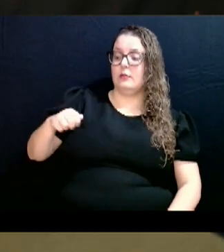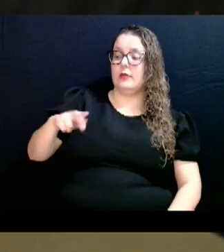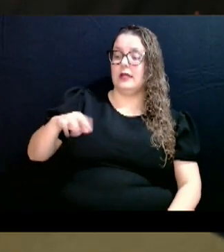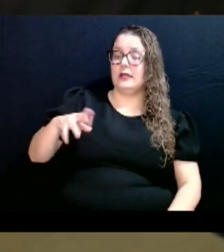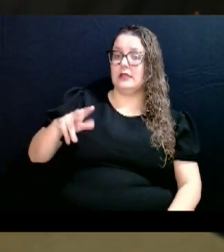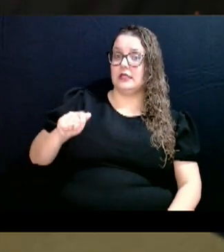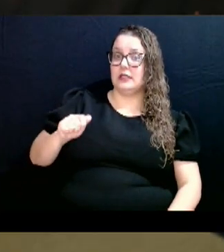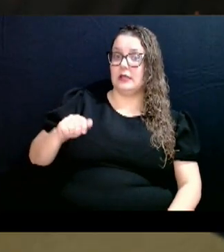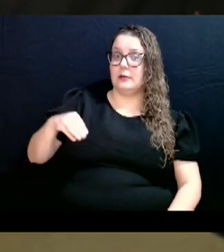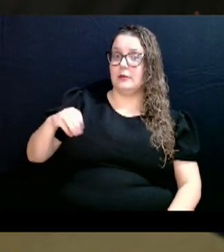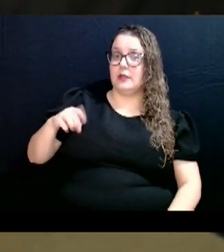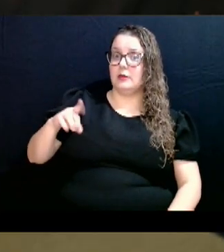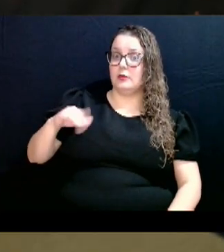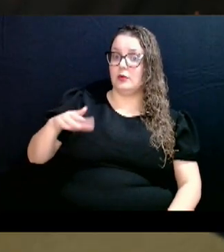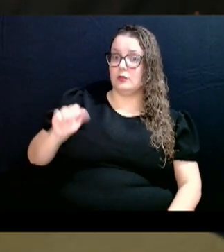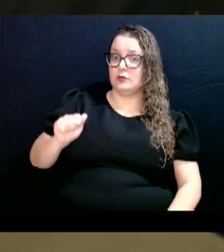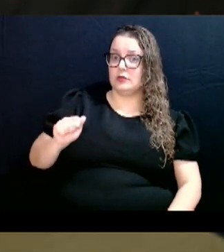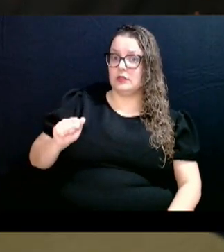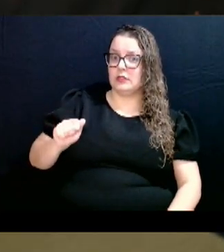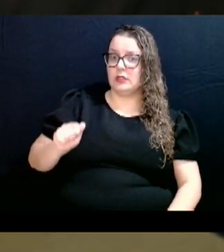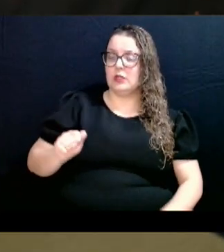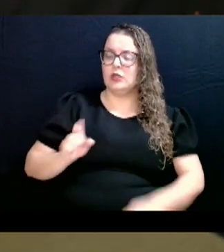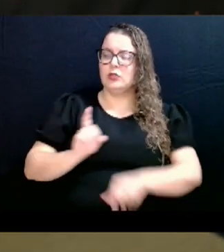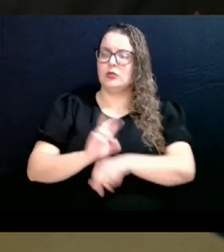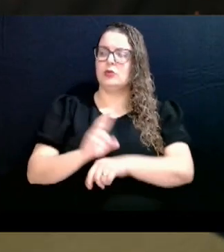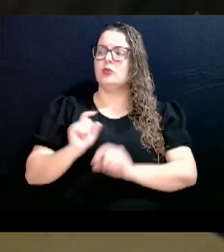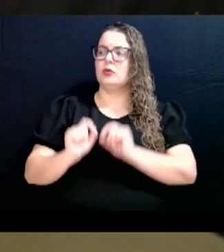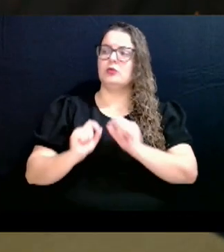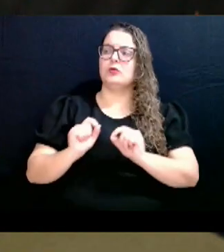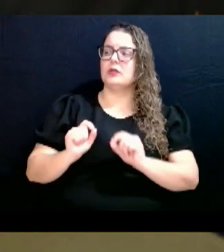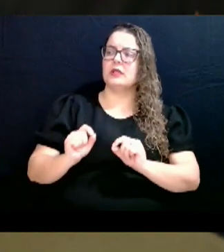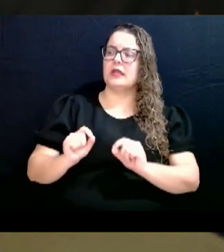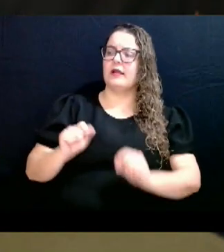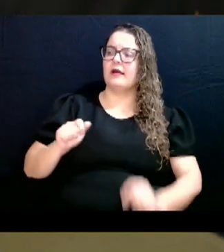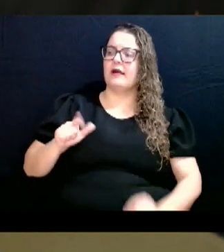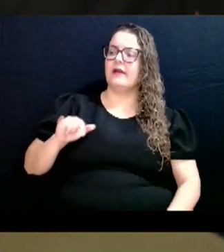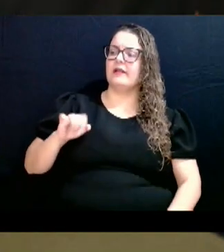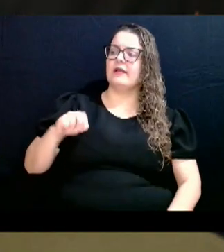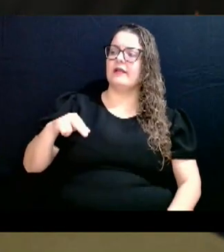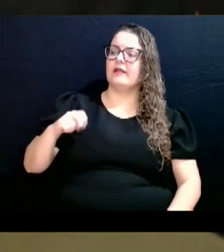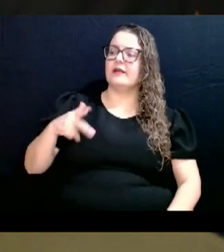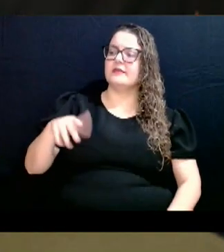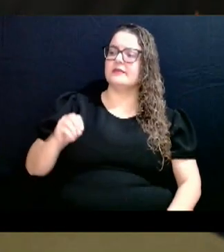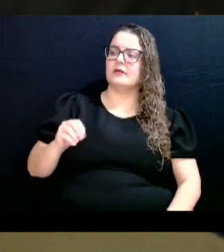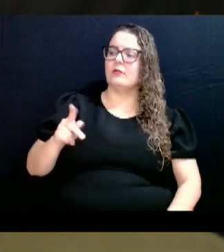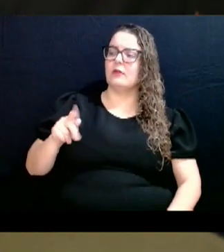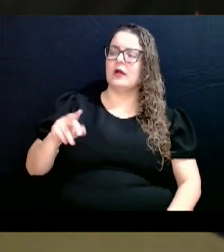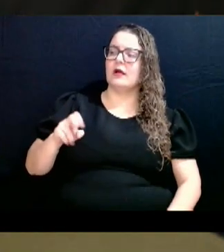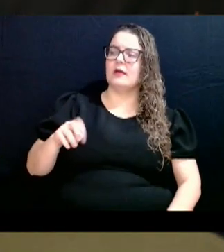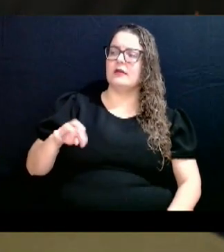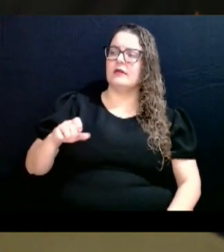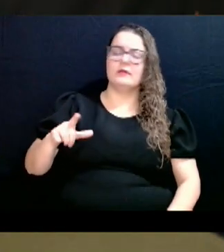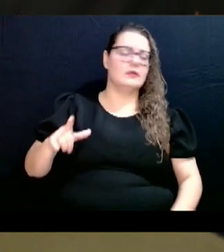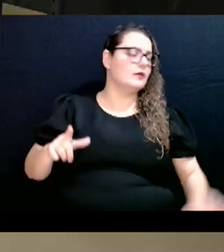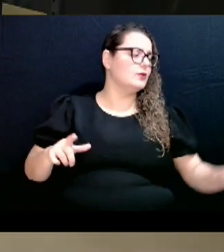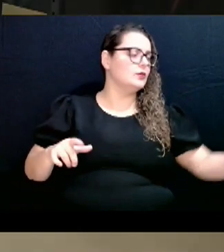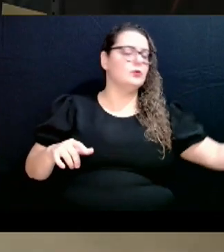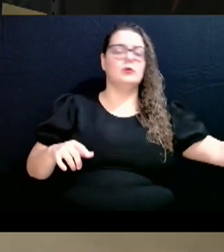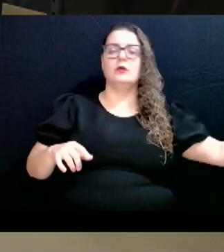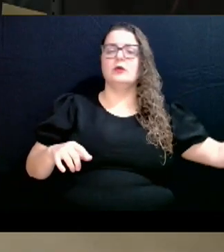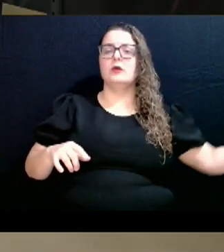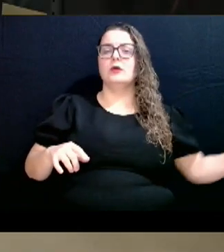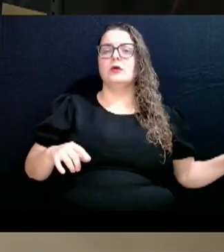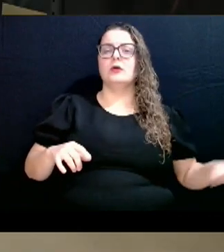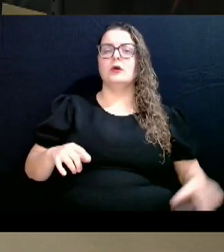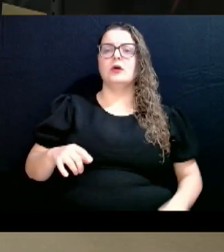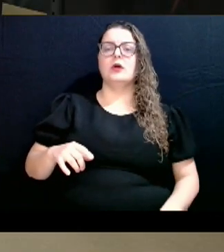Cláudia, doutora, o que é alienação parental e como é que ela é identificada juridicamente?